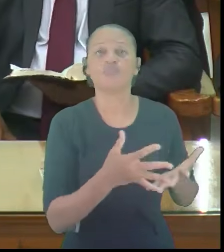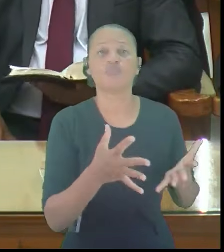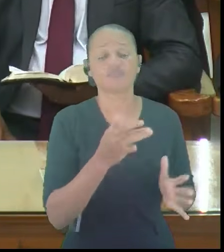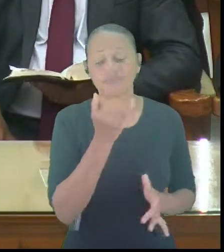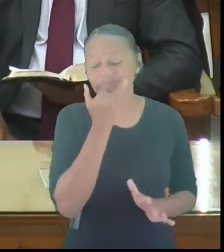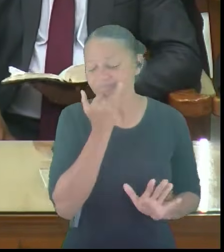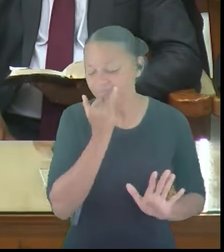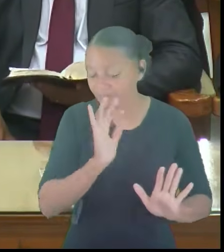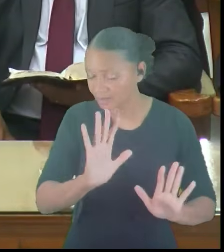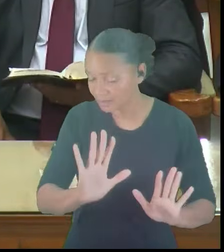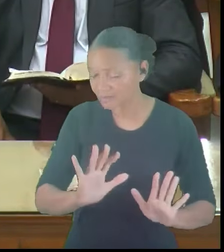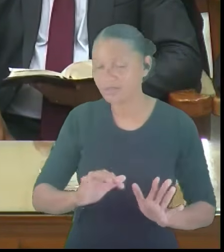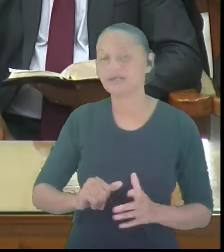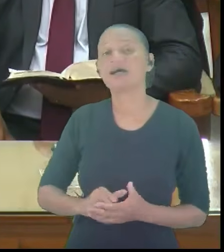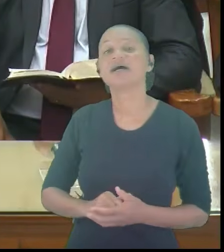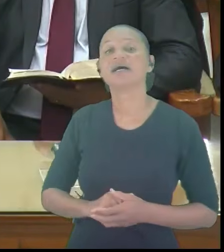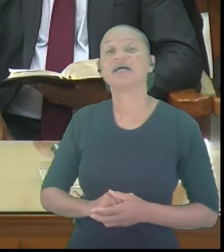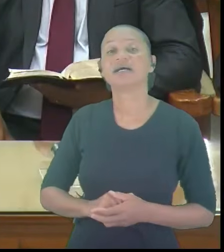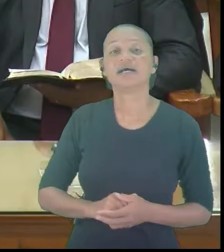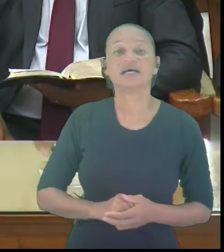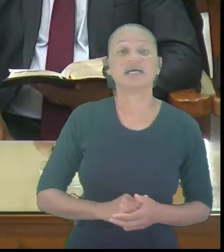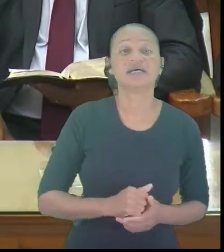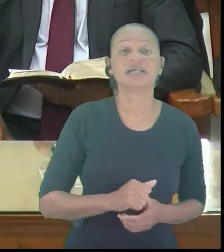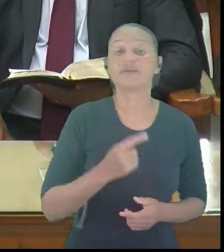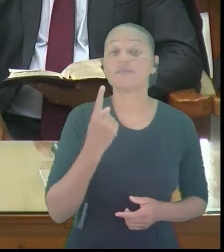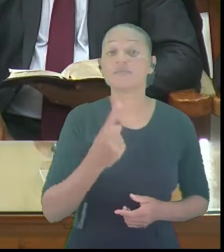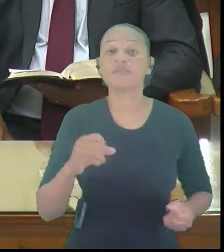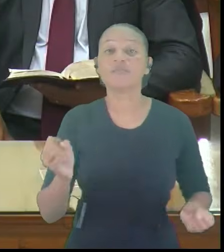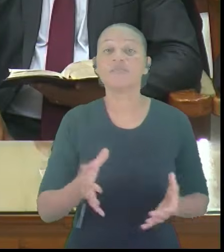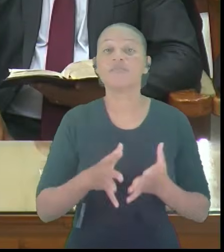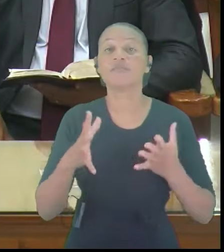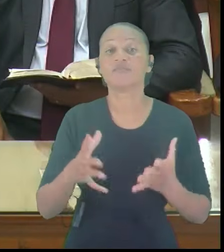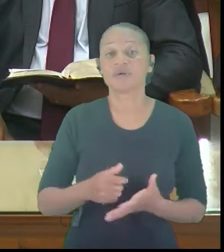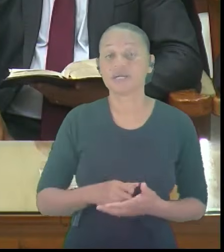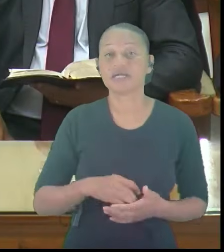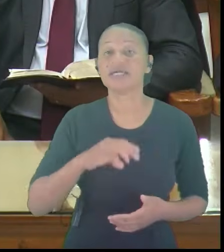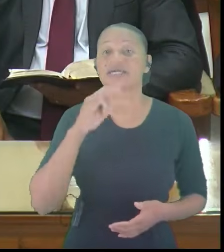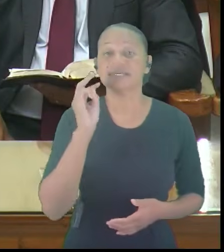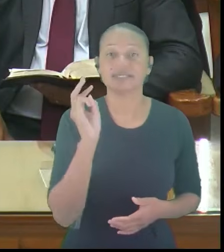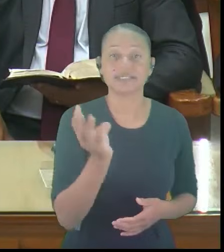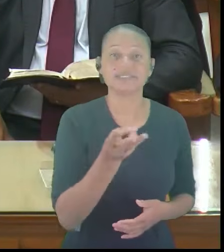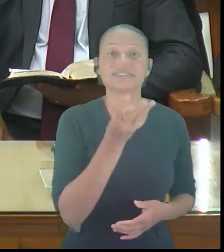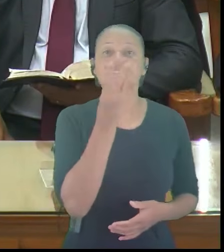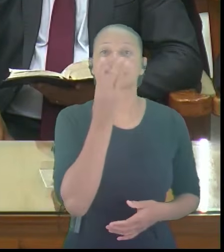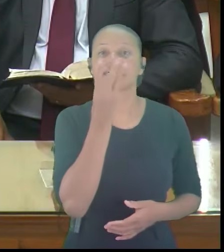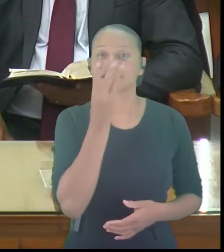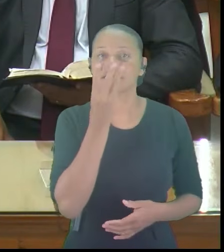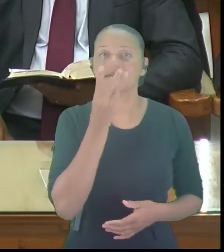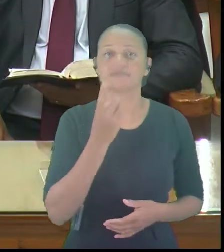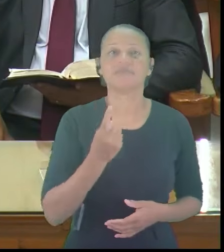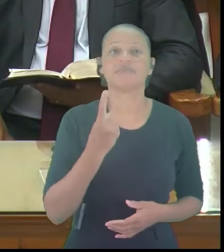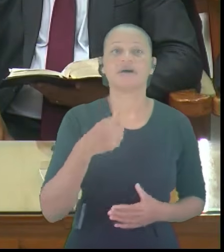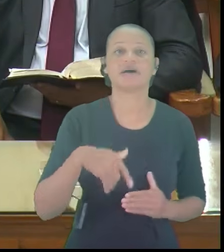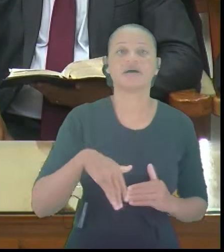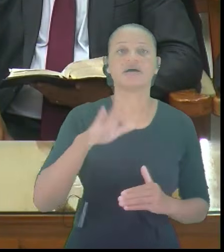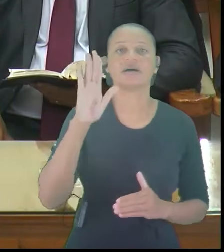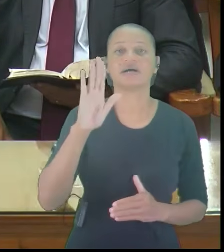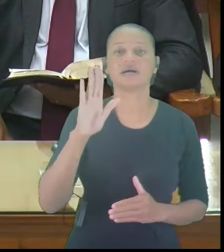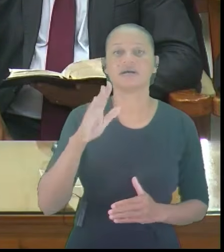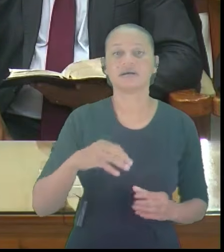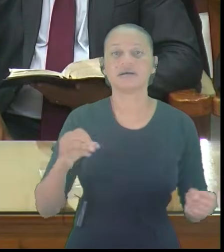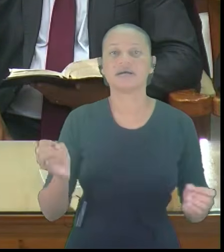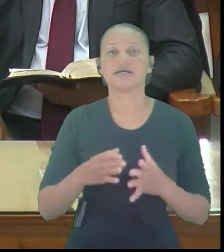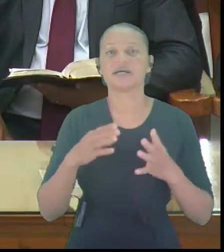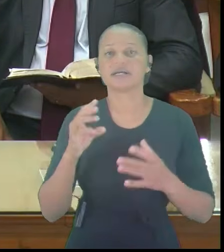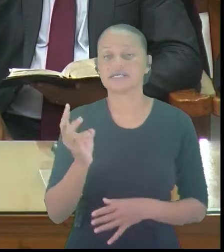Elias não, no tempo de Isaías. Quem lembra de pelo menos um milagre no tempo de Isaías? Um milagre. Pelo menos um, teve mais de um. Mas quem lembra de um milagre no